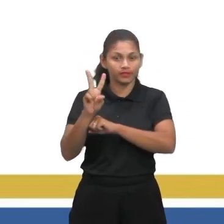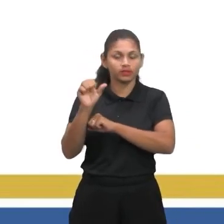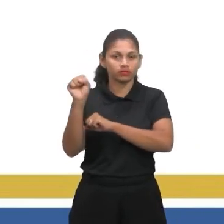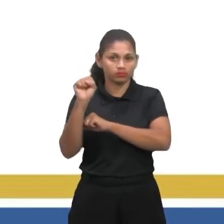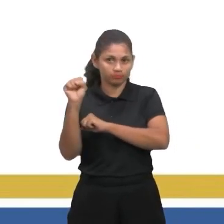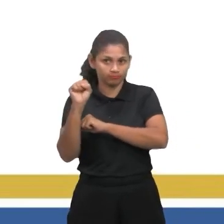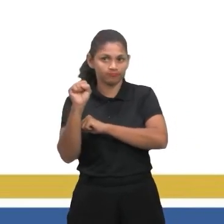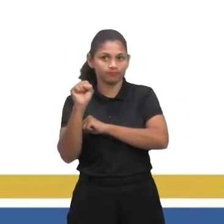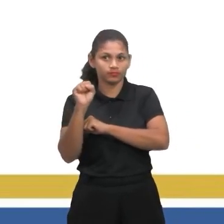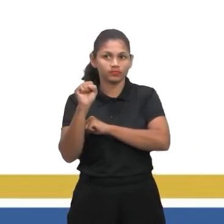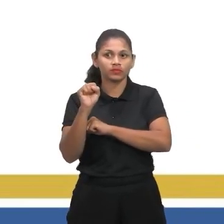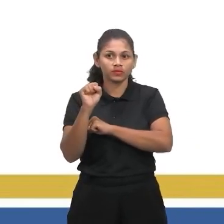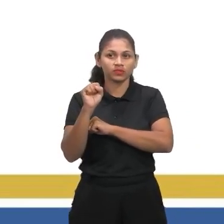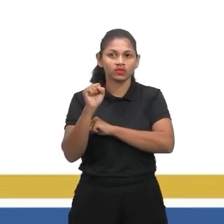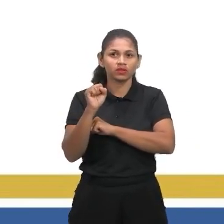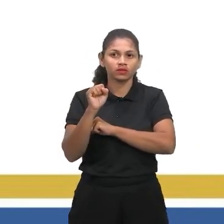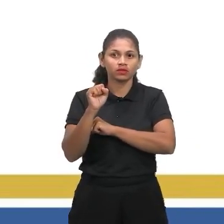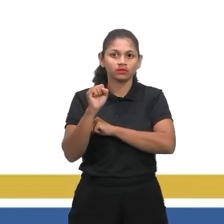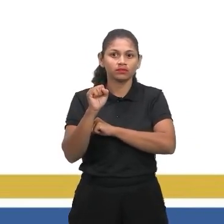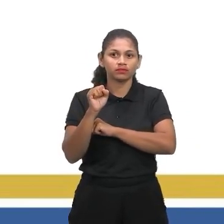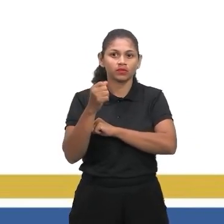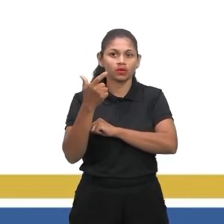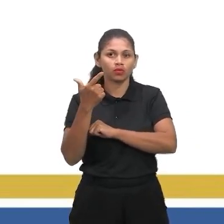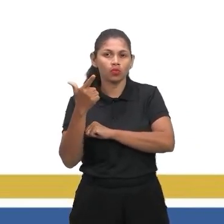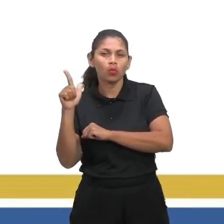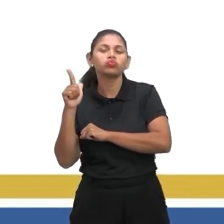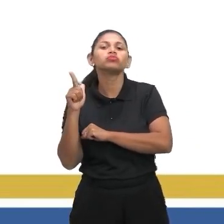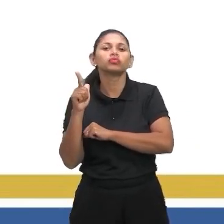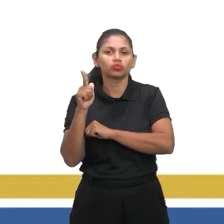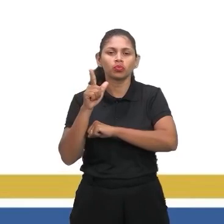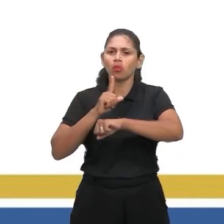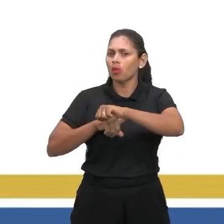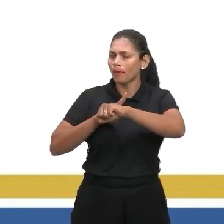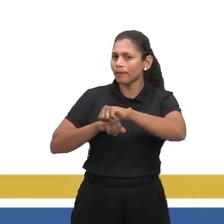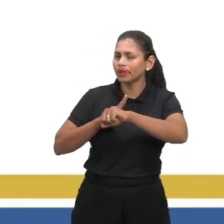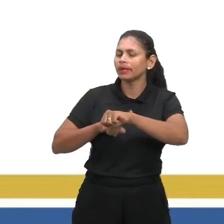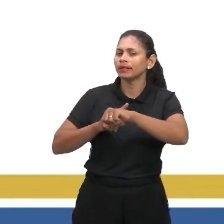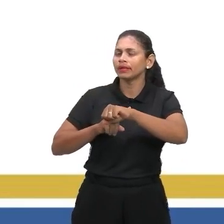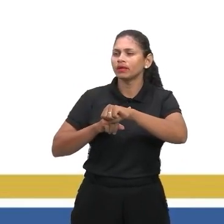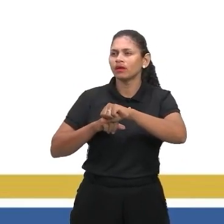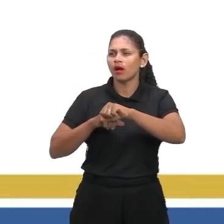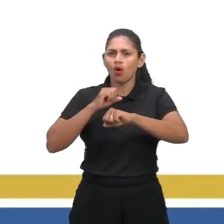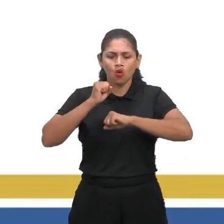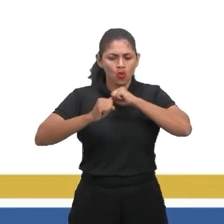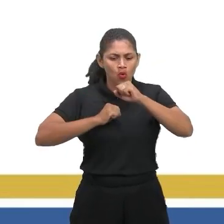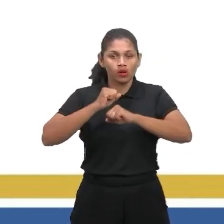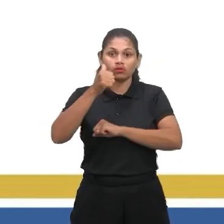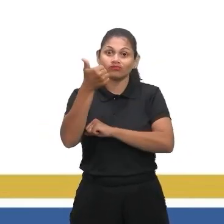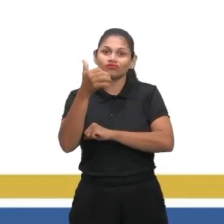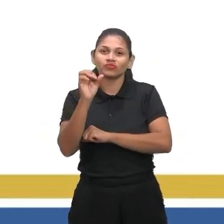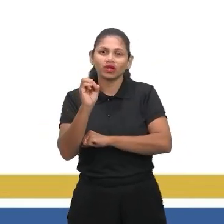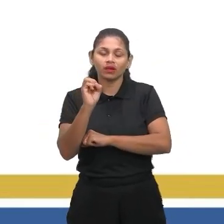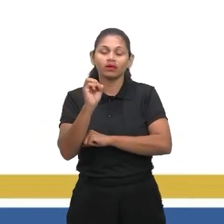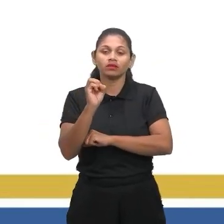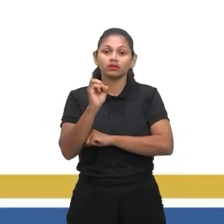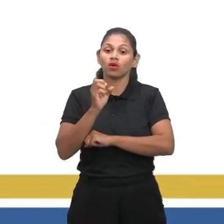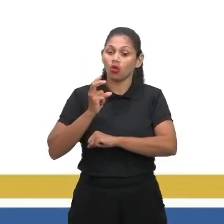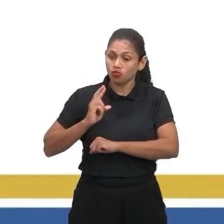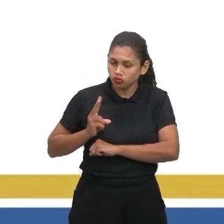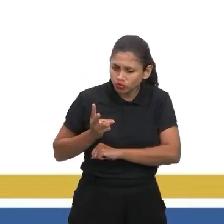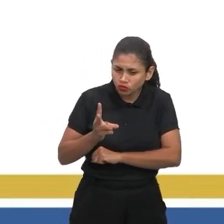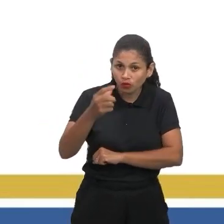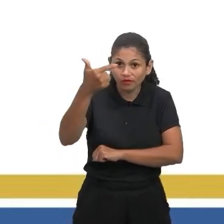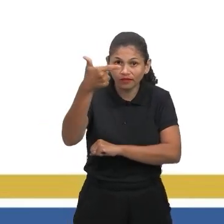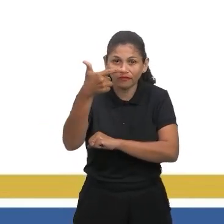18 ao 28, ela teve na velocidade 10. Ou seja, ela passou aí aproximadamente 20 minutos em velocidades